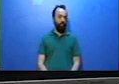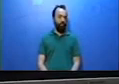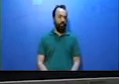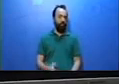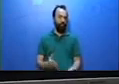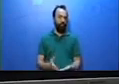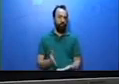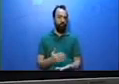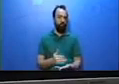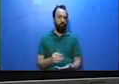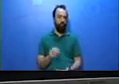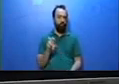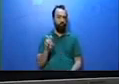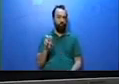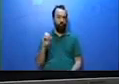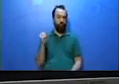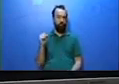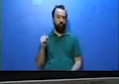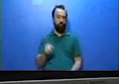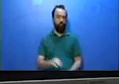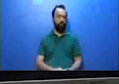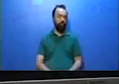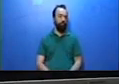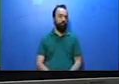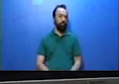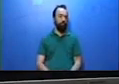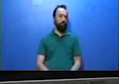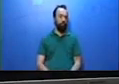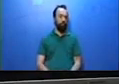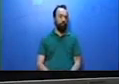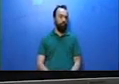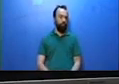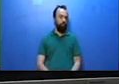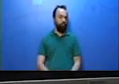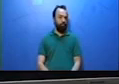Página 58, essa atividade.